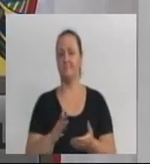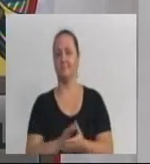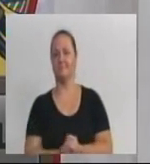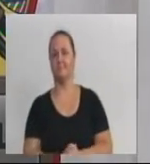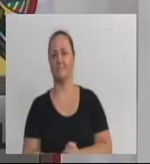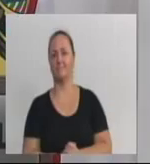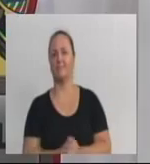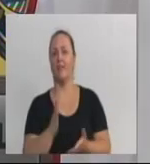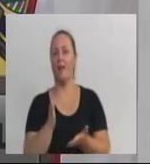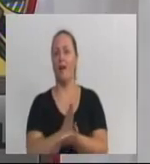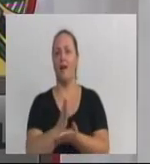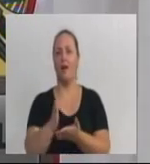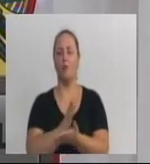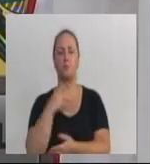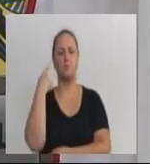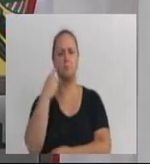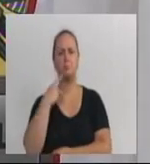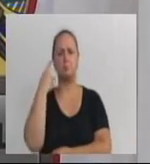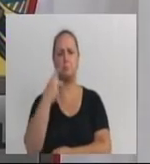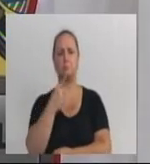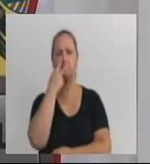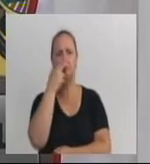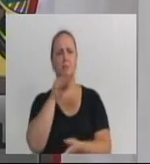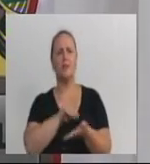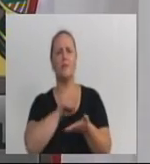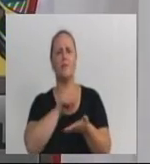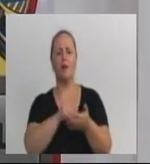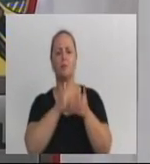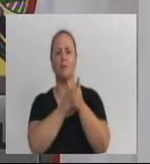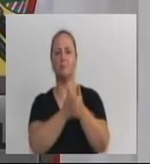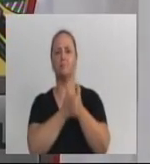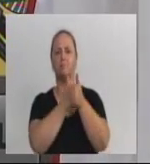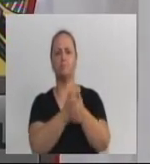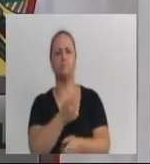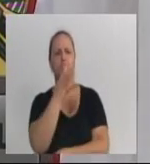nem todos os vereadores acompanharam e acompanham de perto,